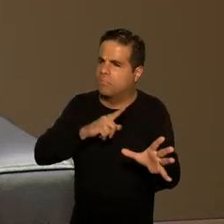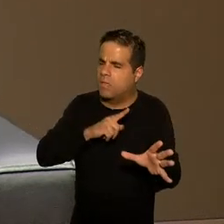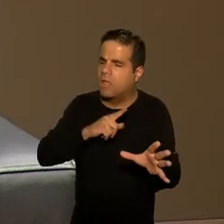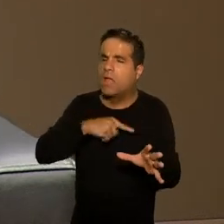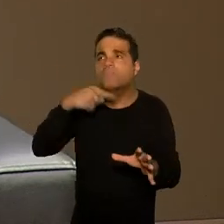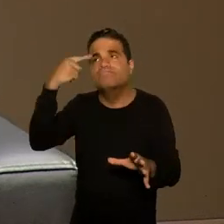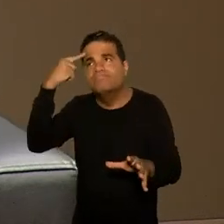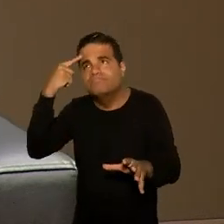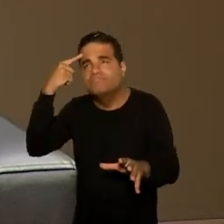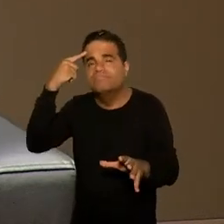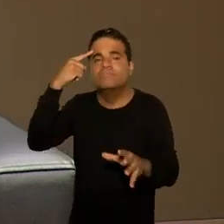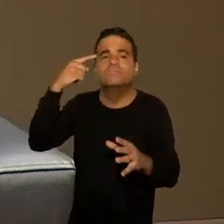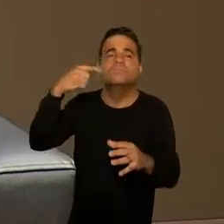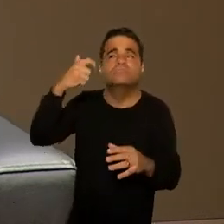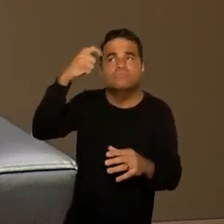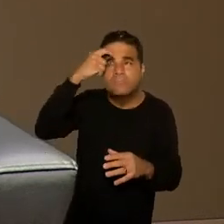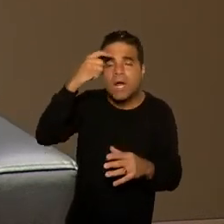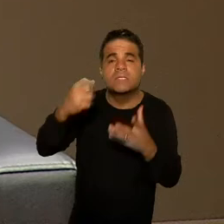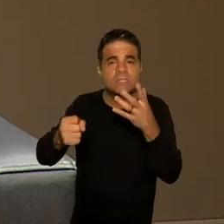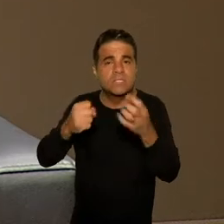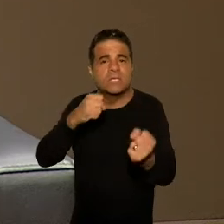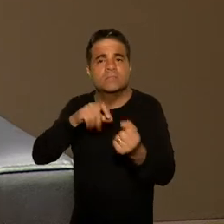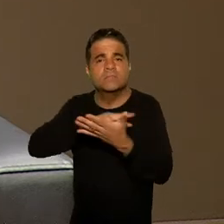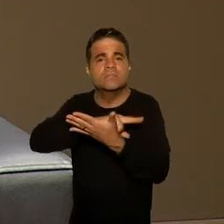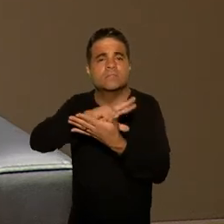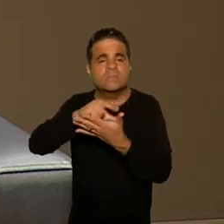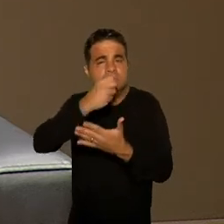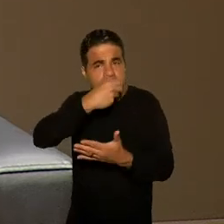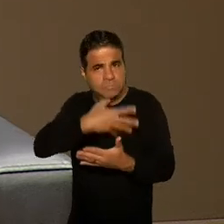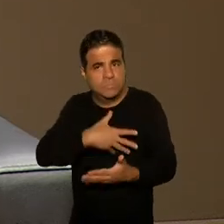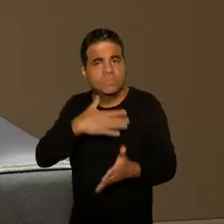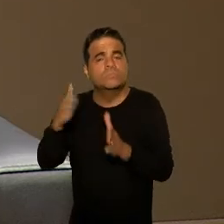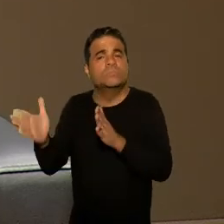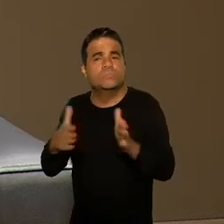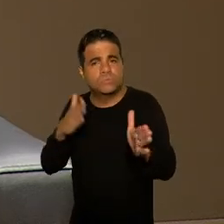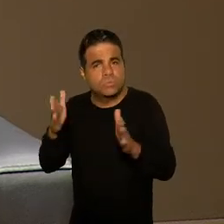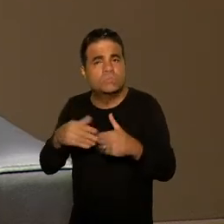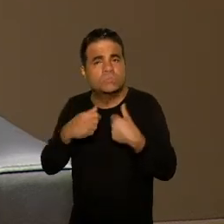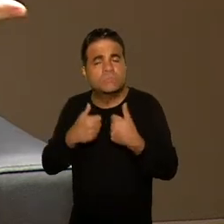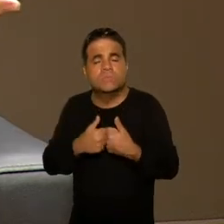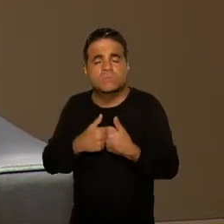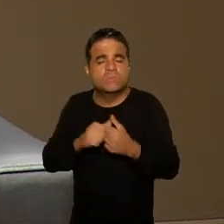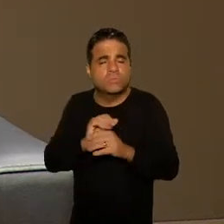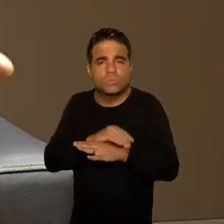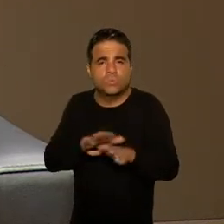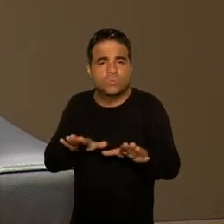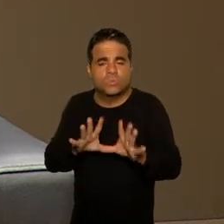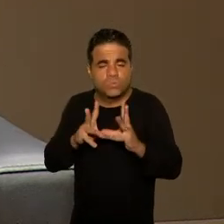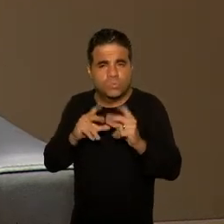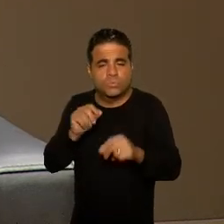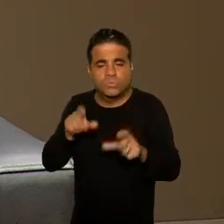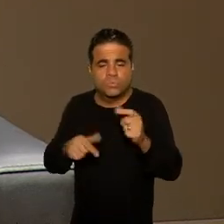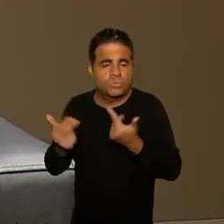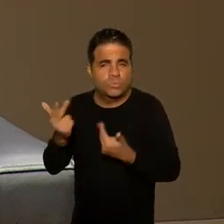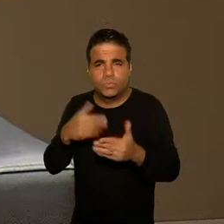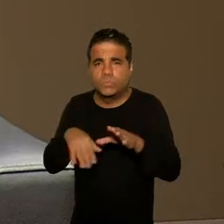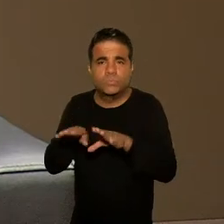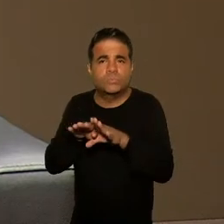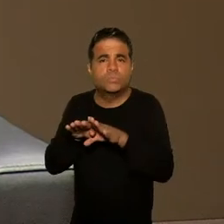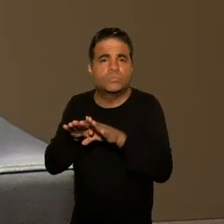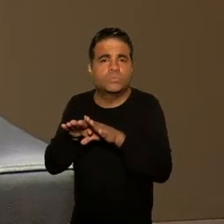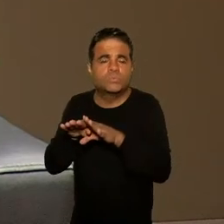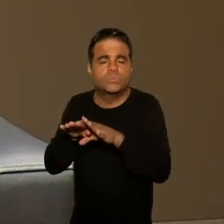consensos e decessos né E eles são muito produtivos né porque não somos todos iguais né